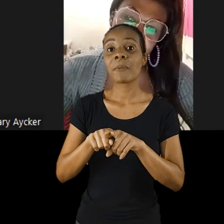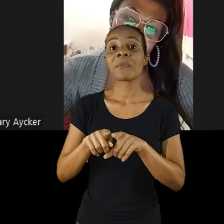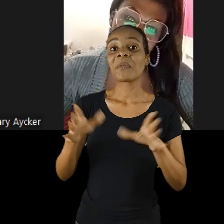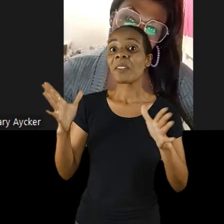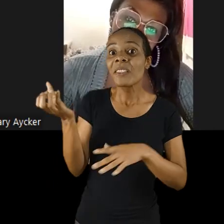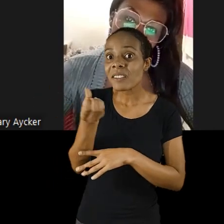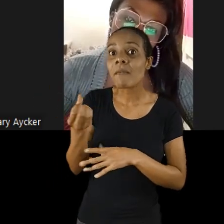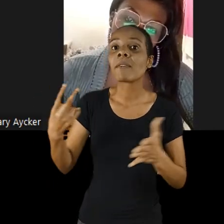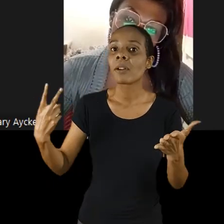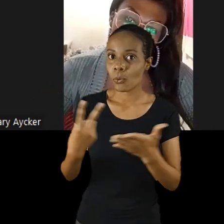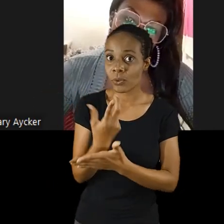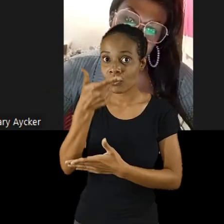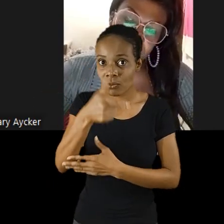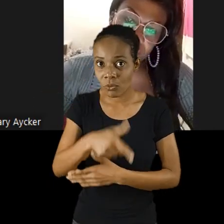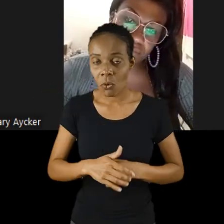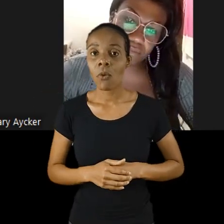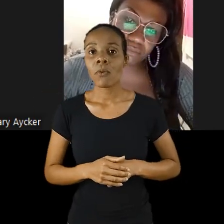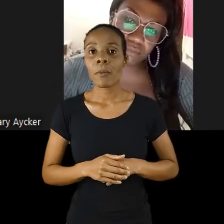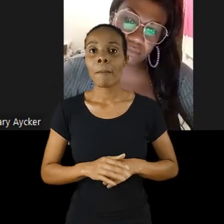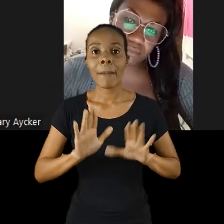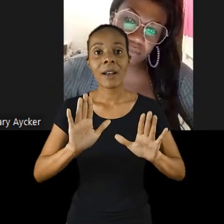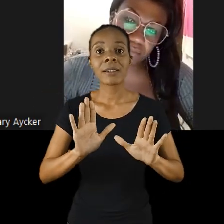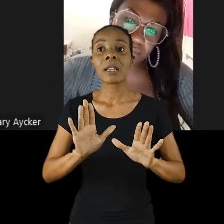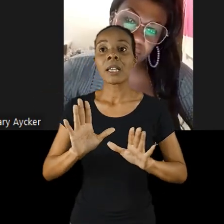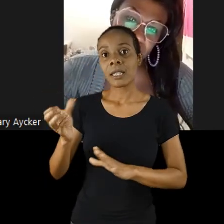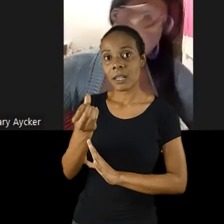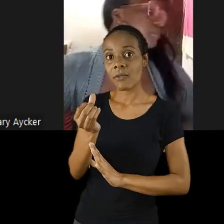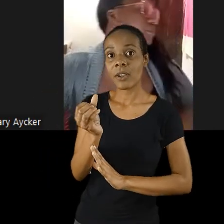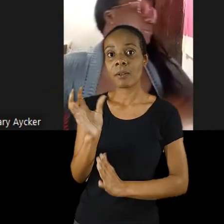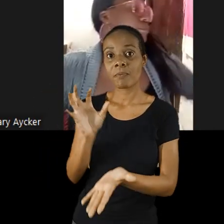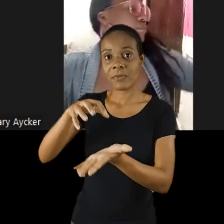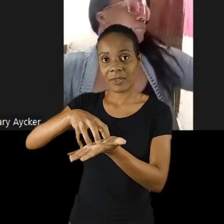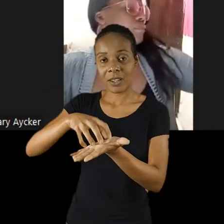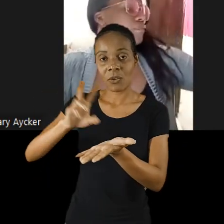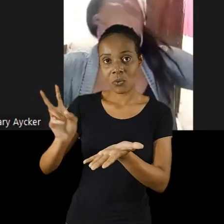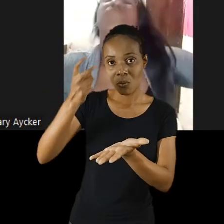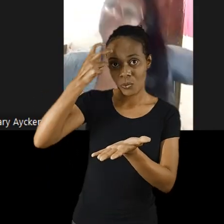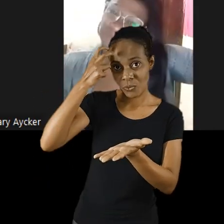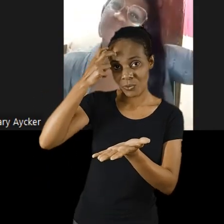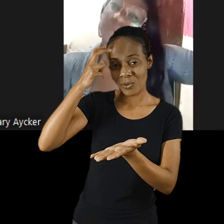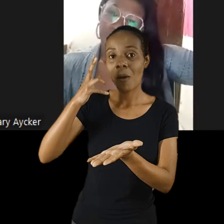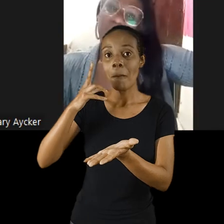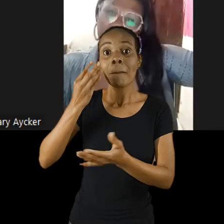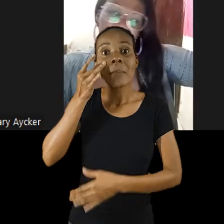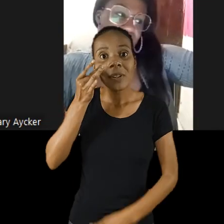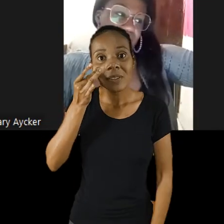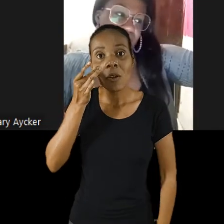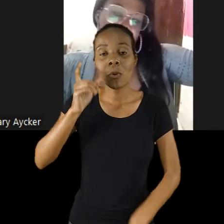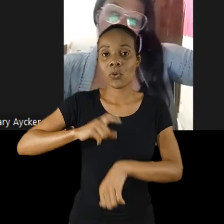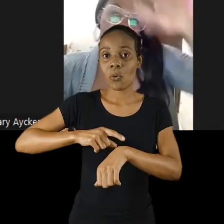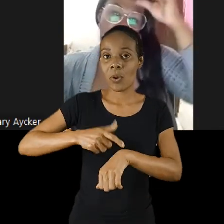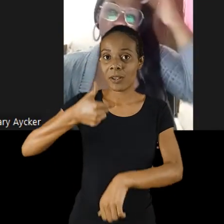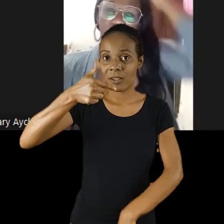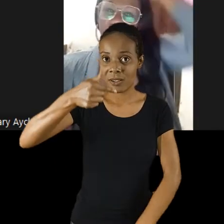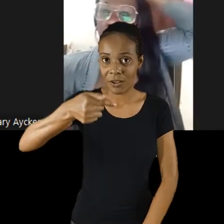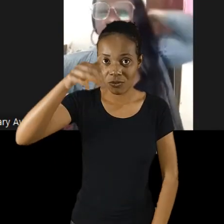sexta-feira a gente vai estar presencialmente lá no Centro Cultural São Geraldo, com a Transliterária e com as Fontes Ecléticas, às 19 horas. Então tudo aí